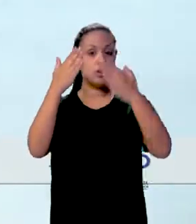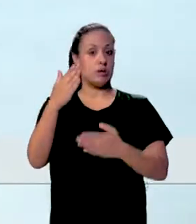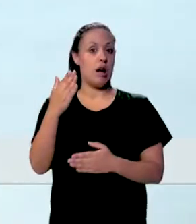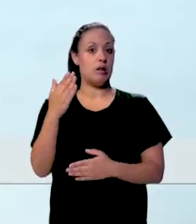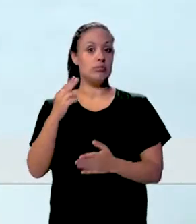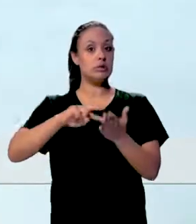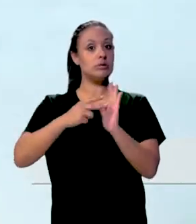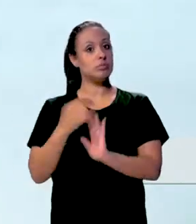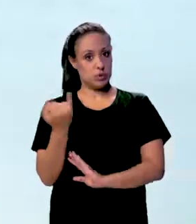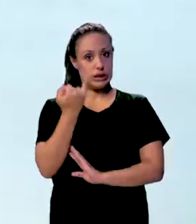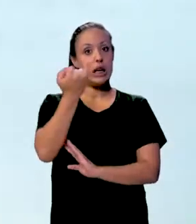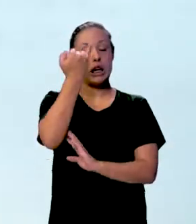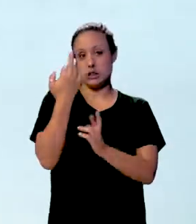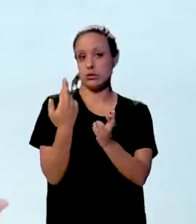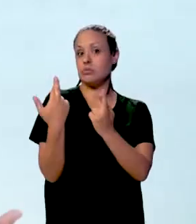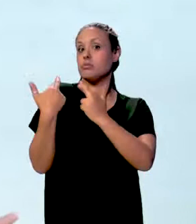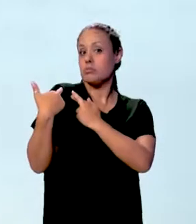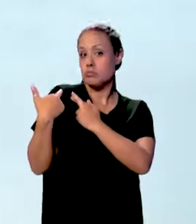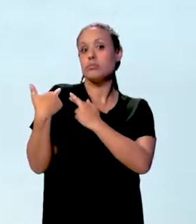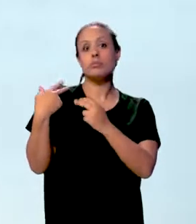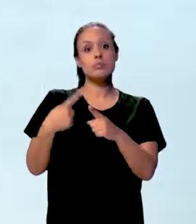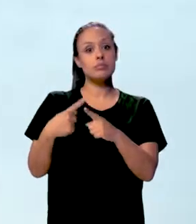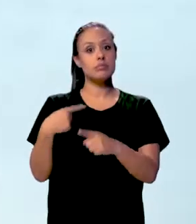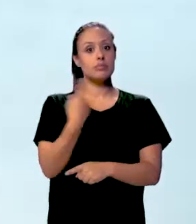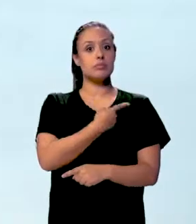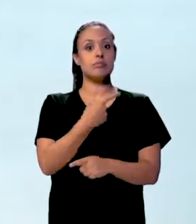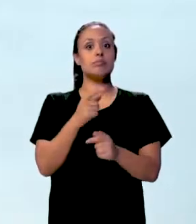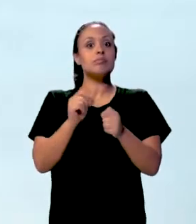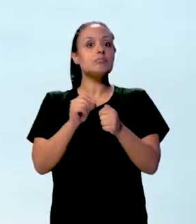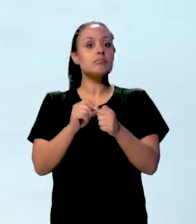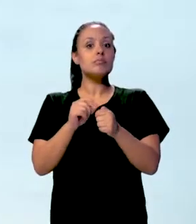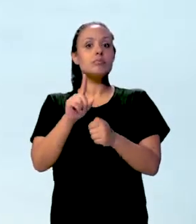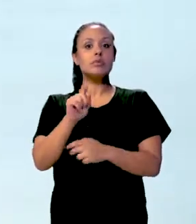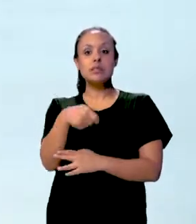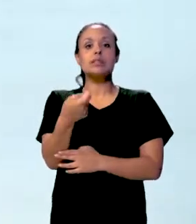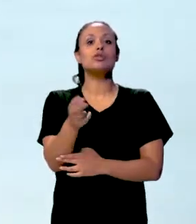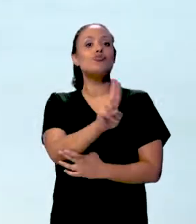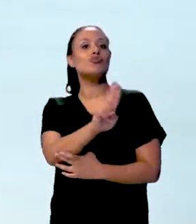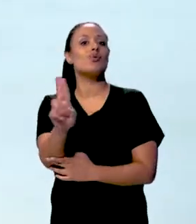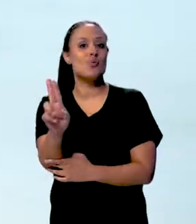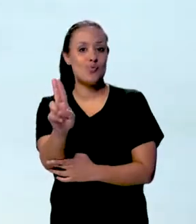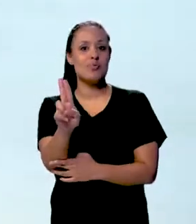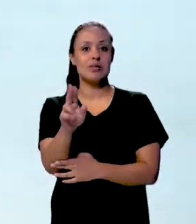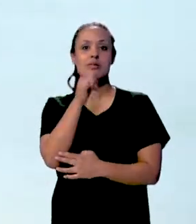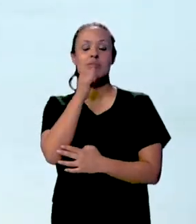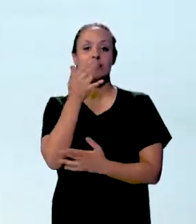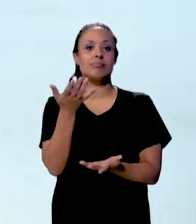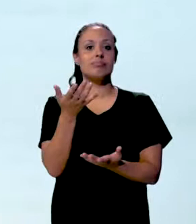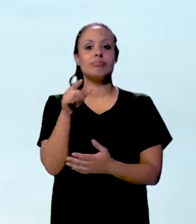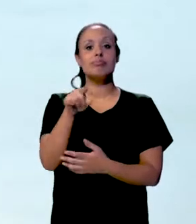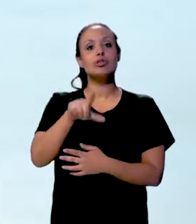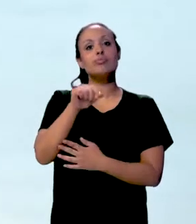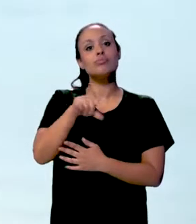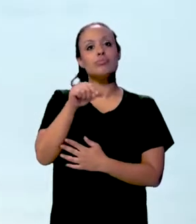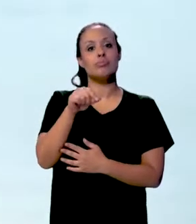né? A nossa palavra importa na hora de nomear as configurações familiares e a sexualidade do outro.